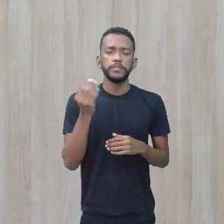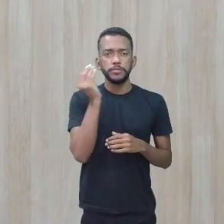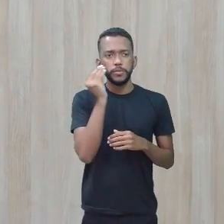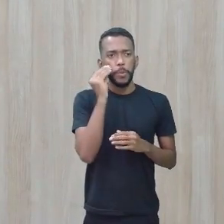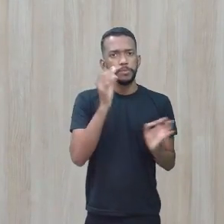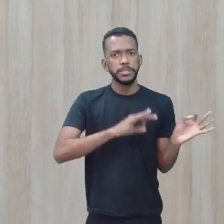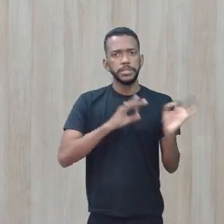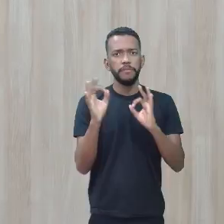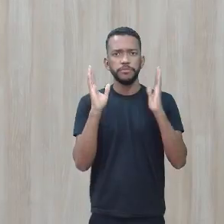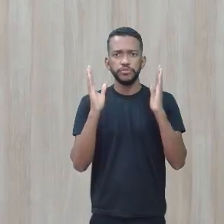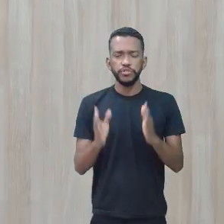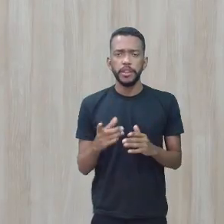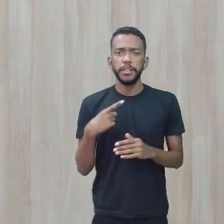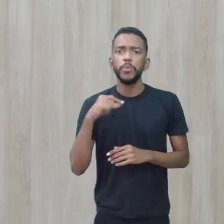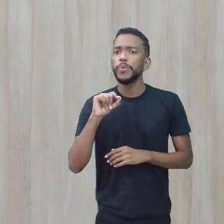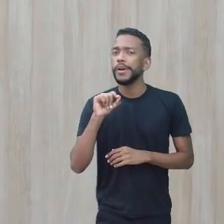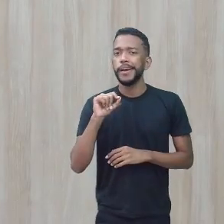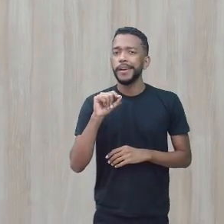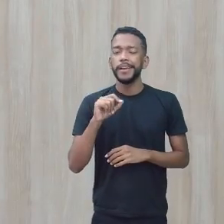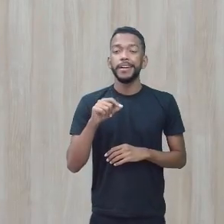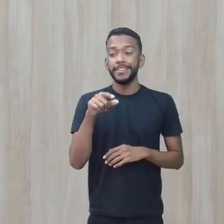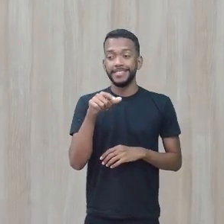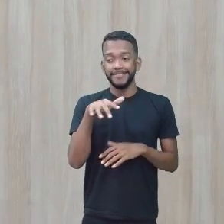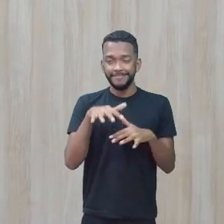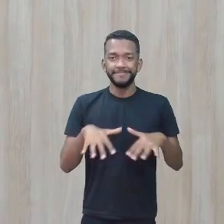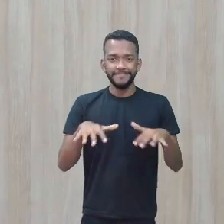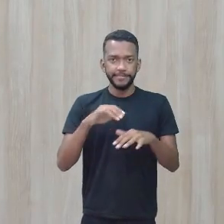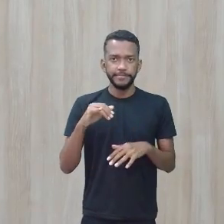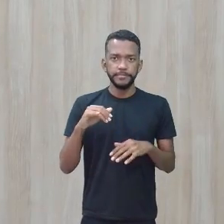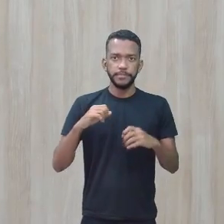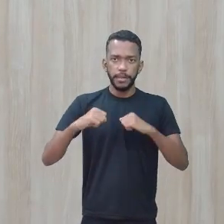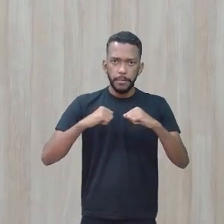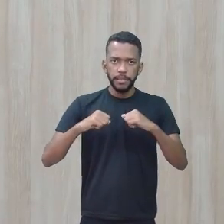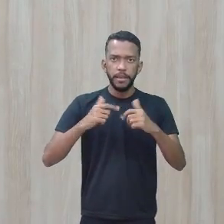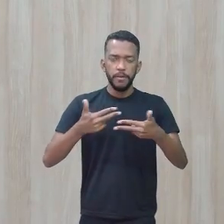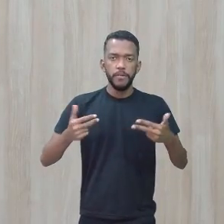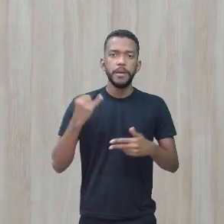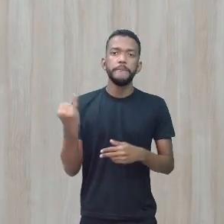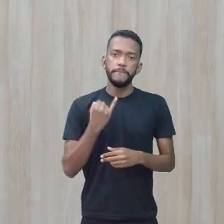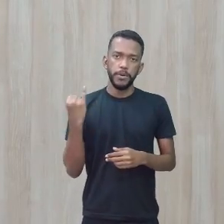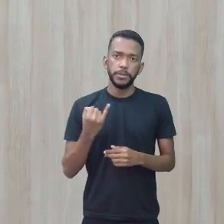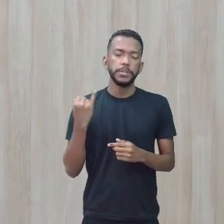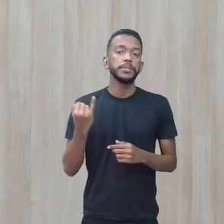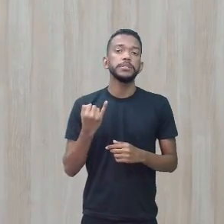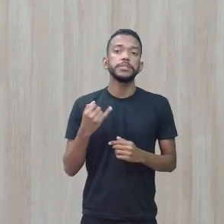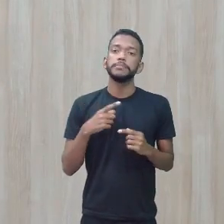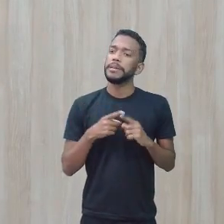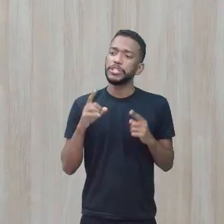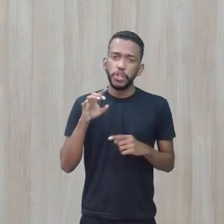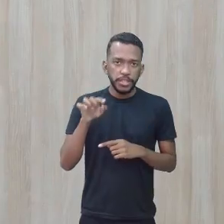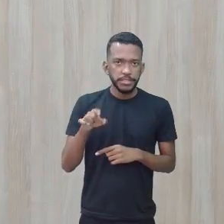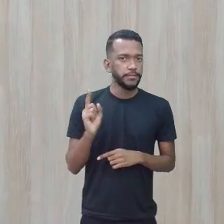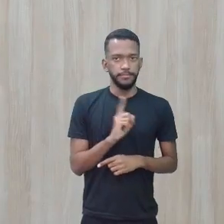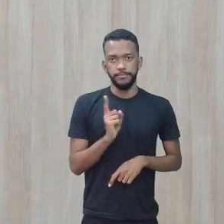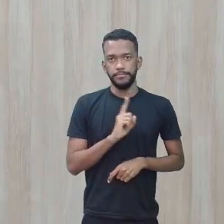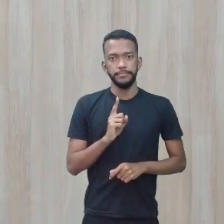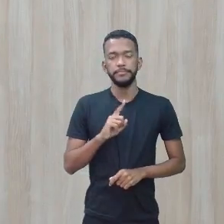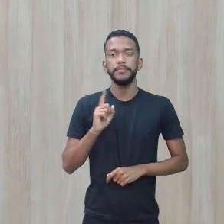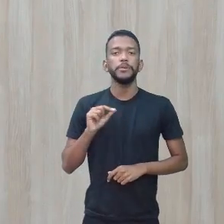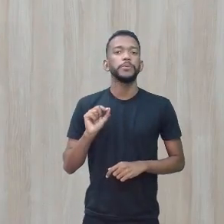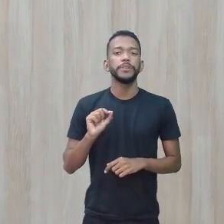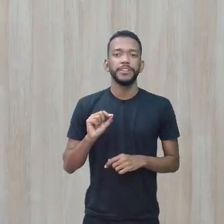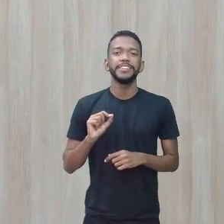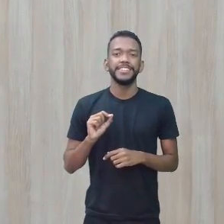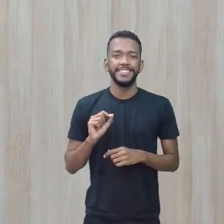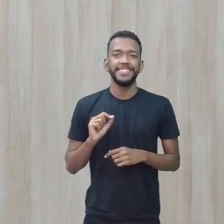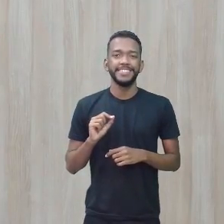o quão importante é isso, se debater sobre esse tema, mas não só isso, né? O